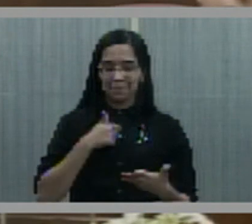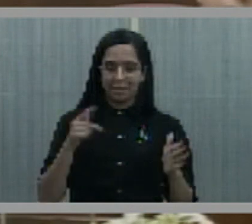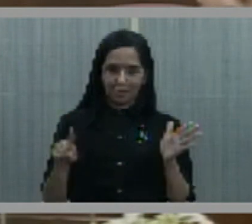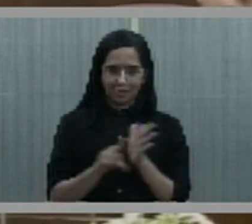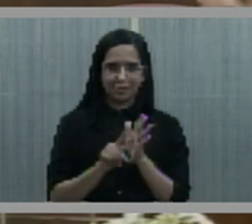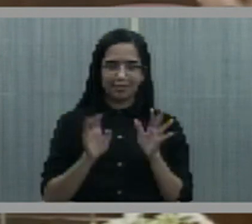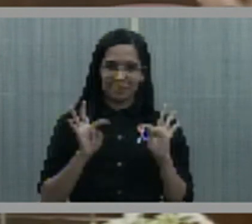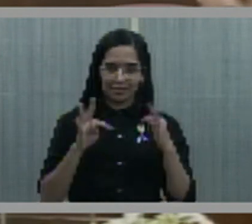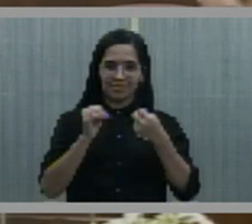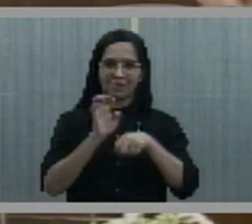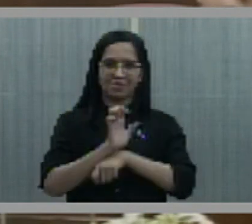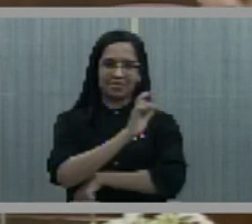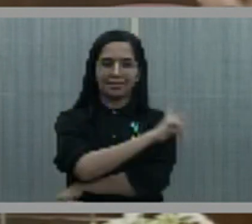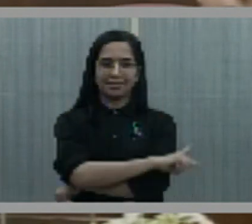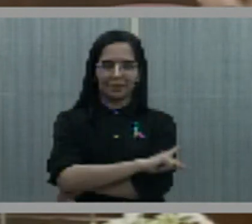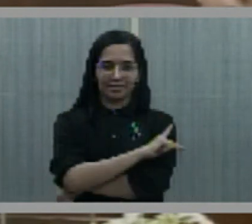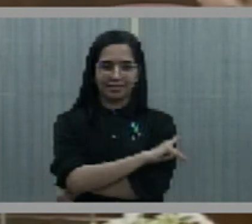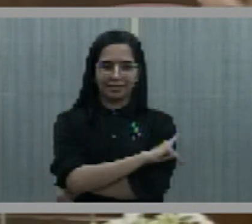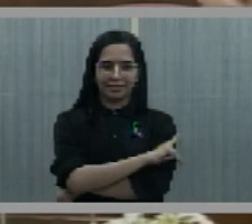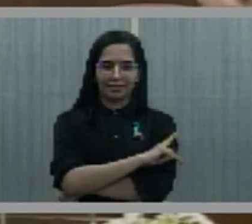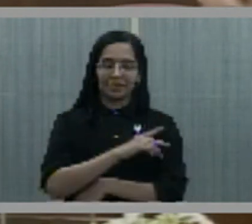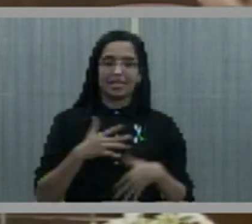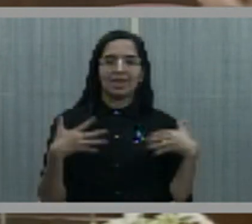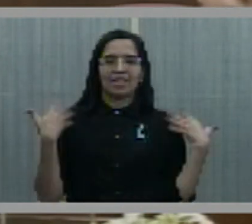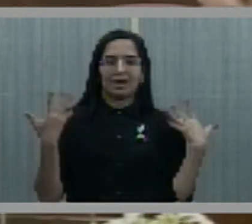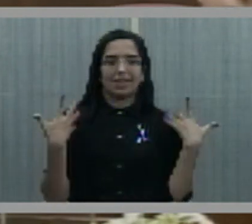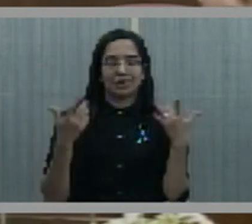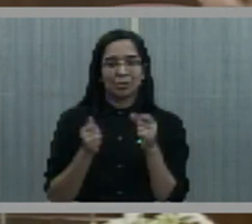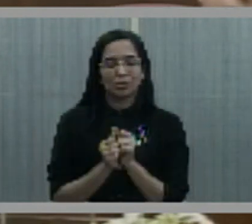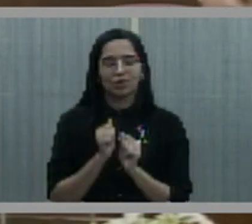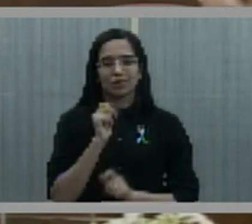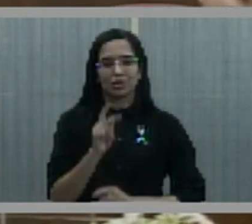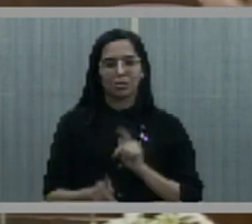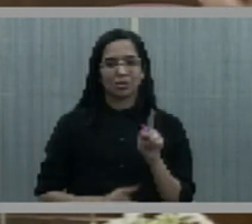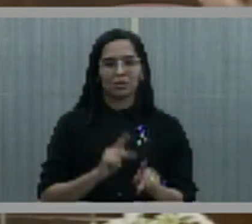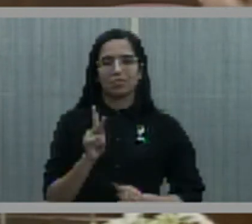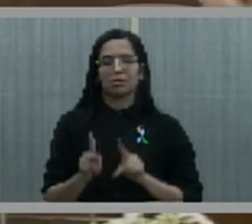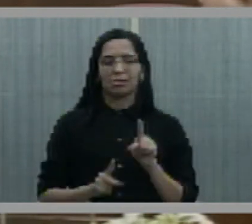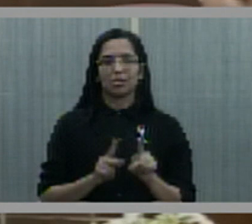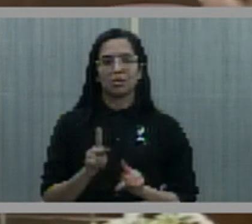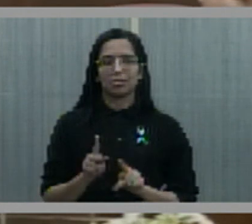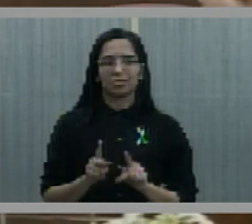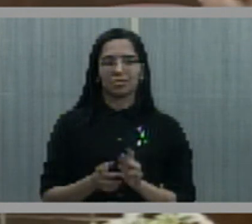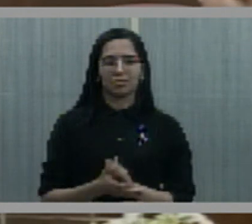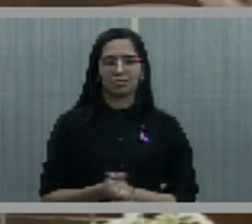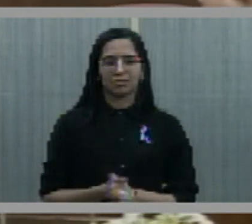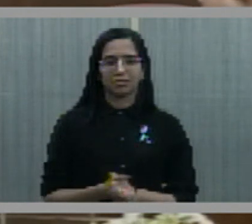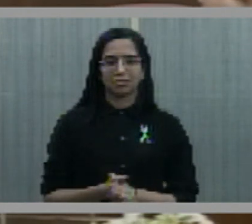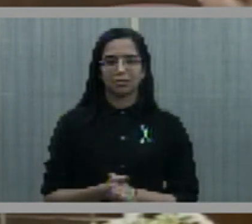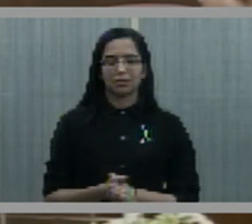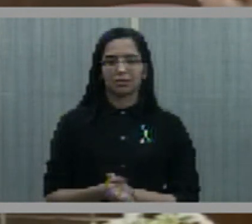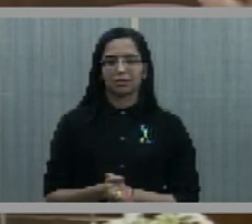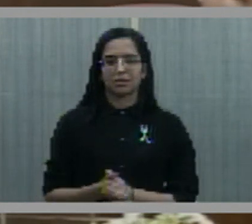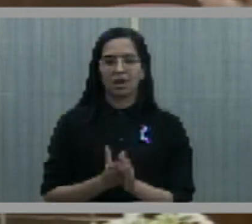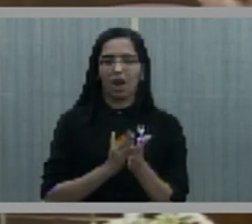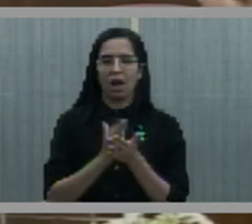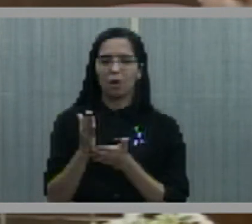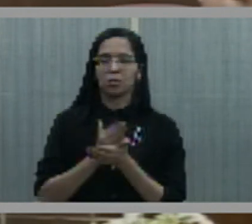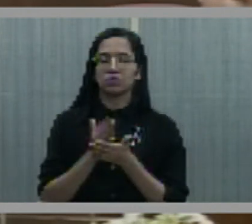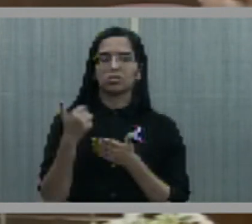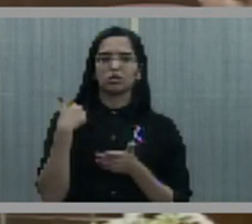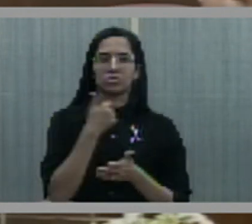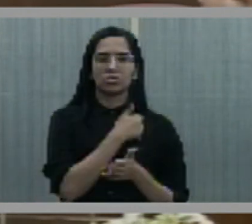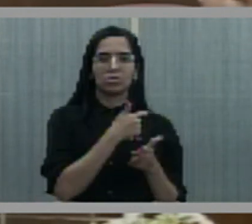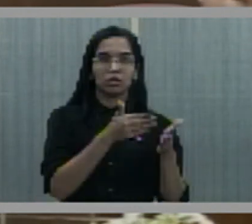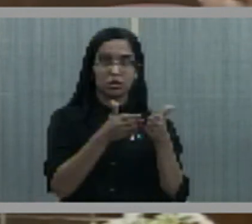estado. Me alegro junto com o meu povo, quando algumas de nossas reivindicações